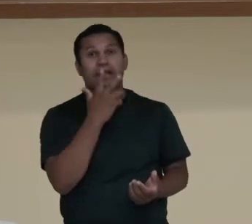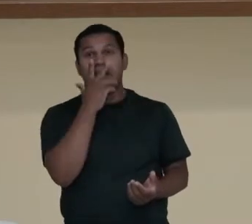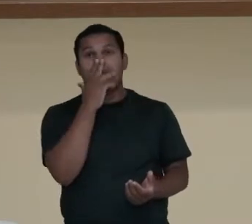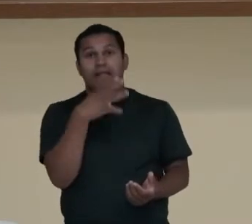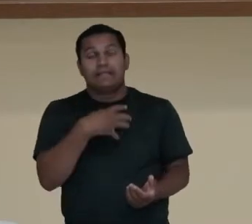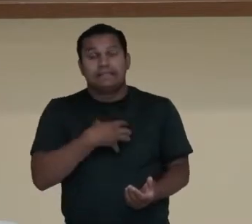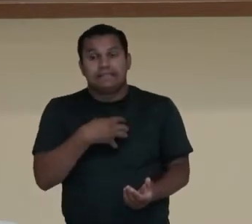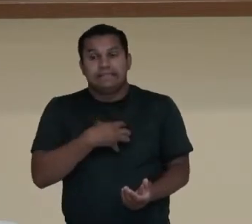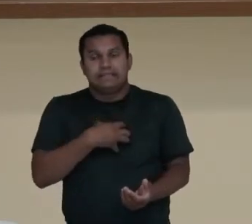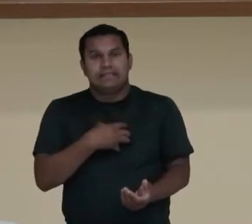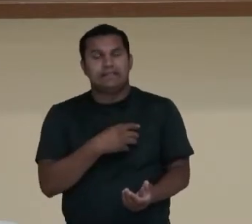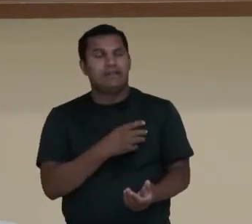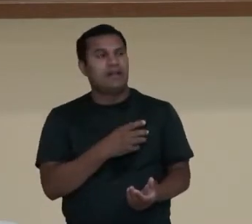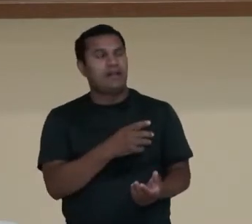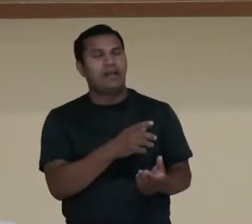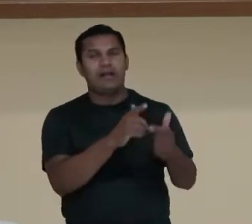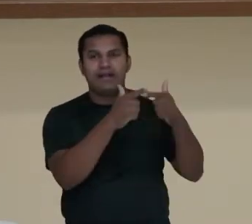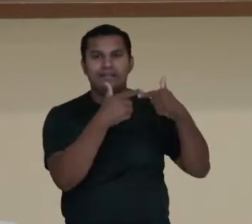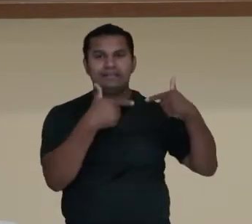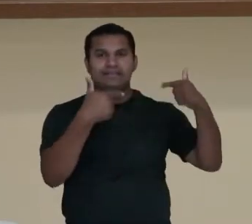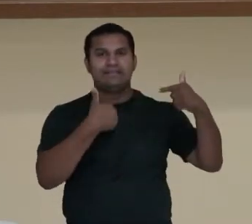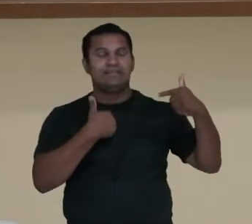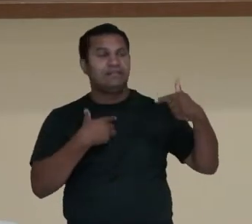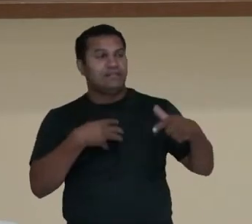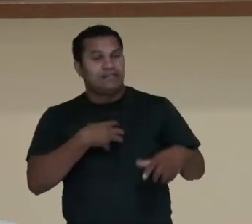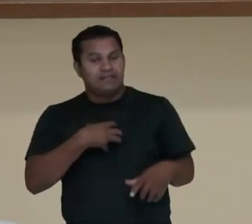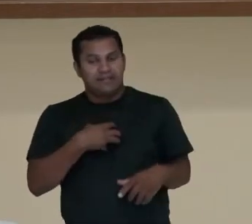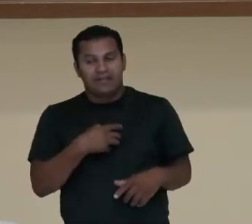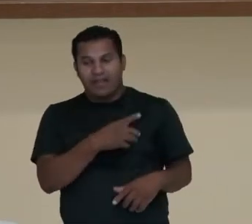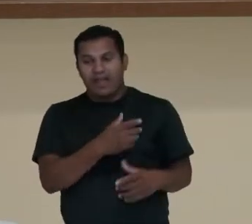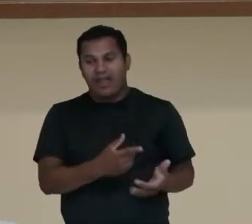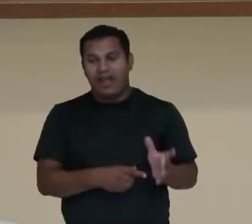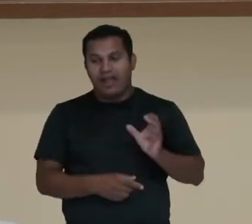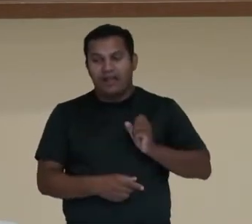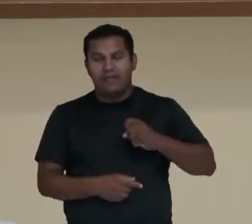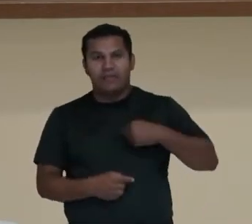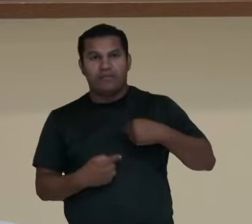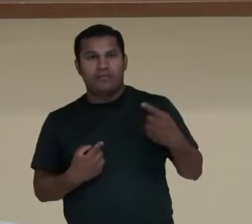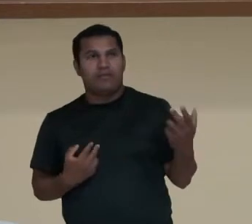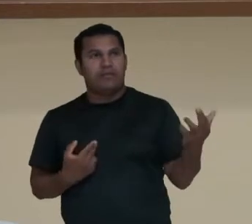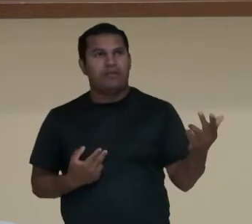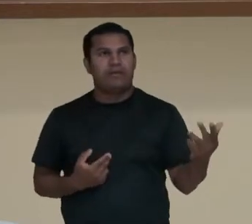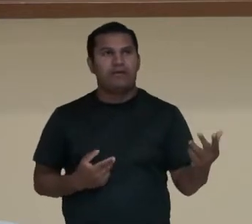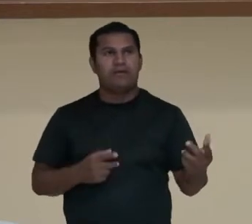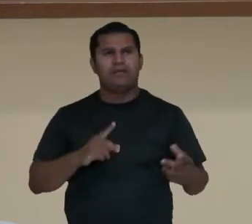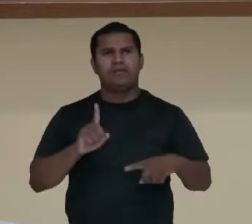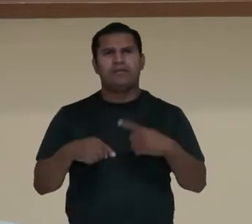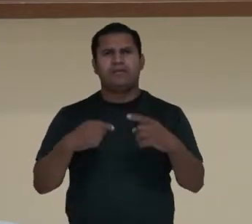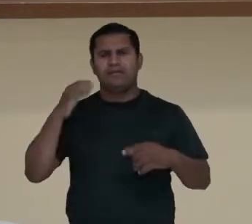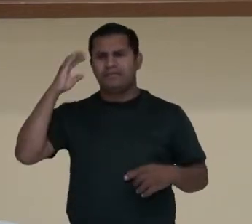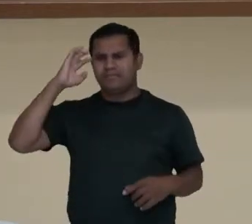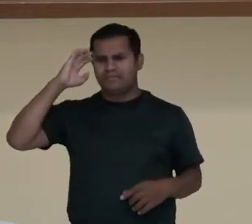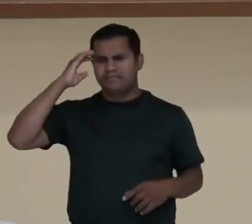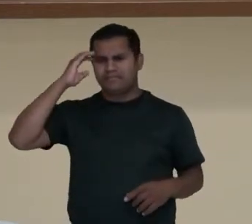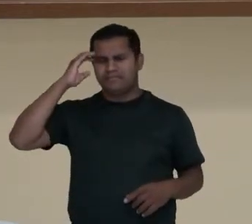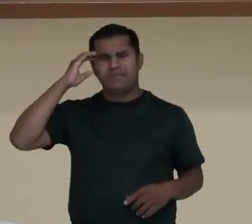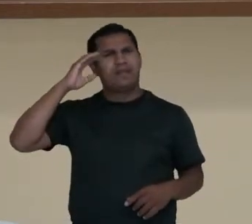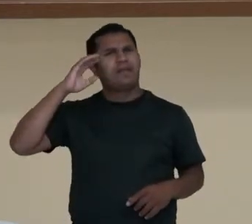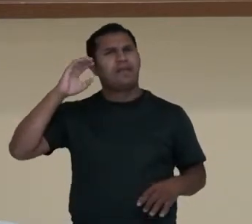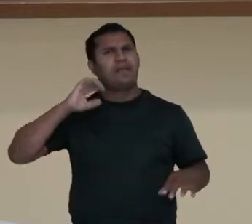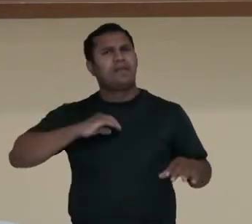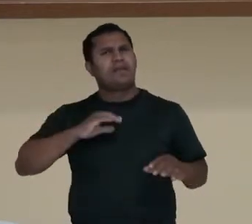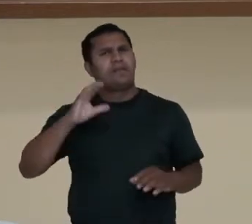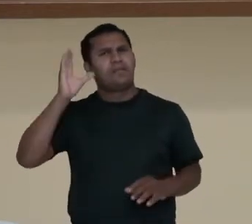sente intrigado porque é apagado novamente. Nas estrofes de 1 a 4 do poema, há